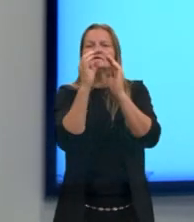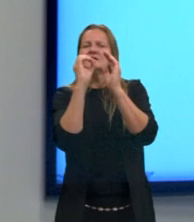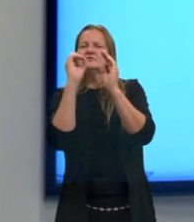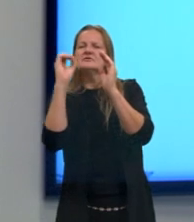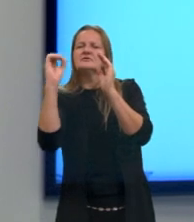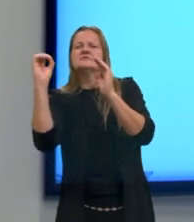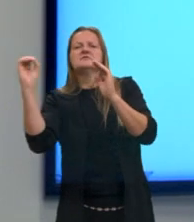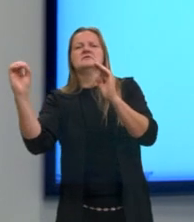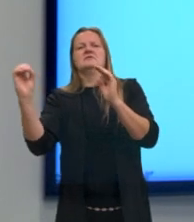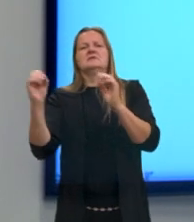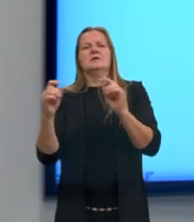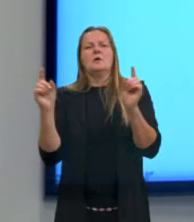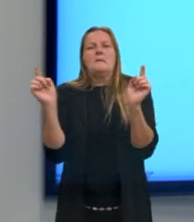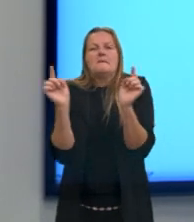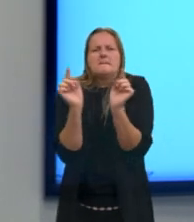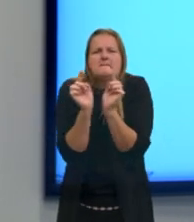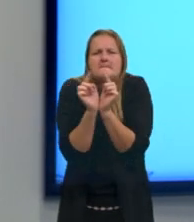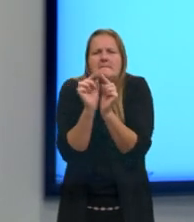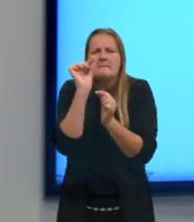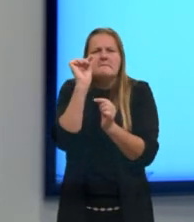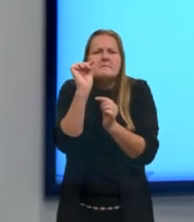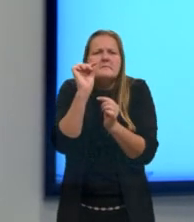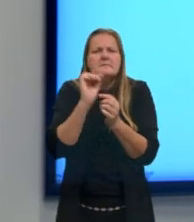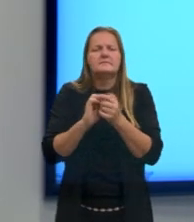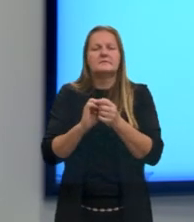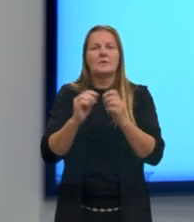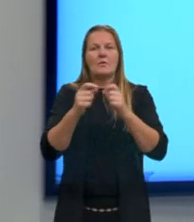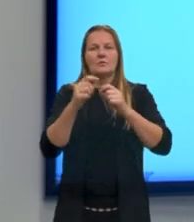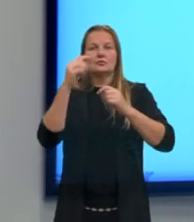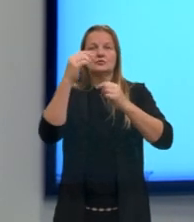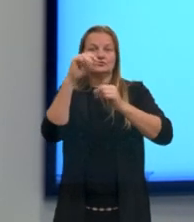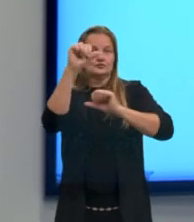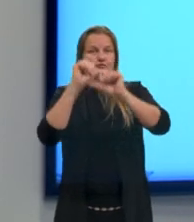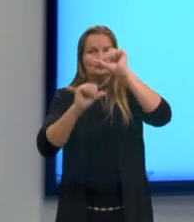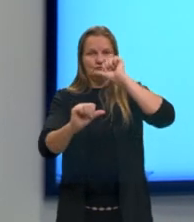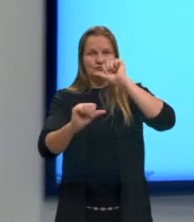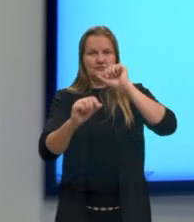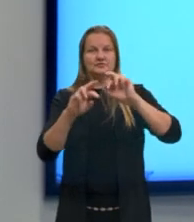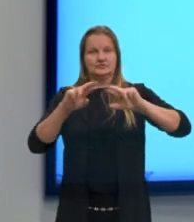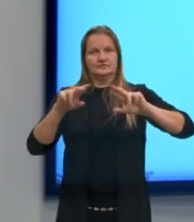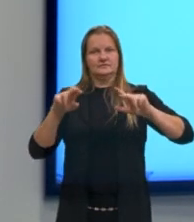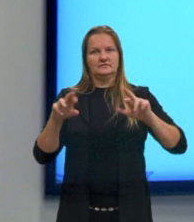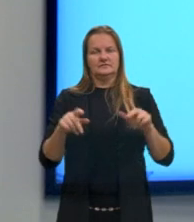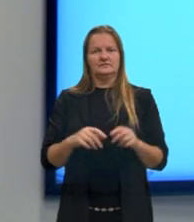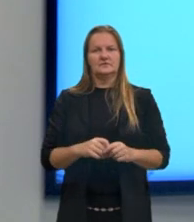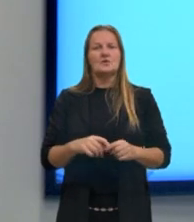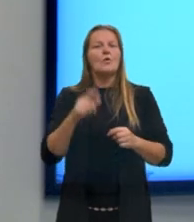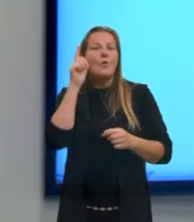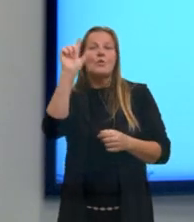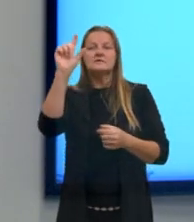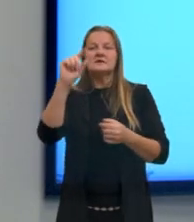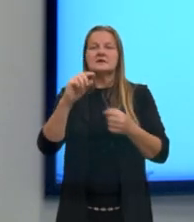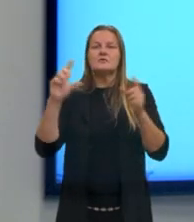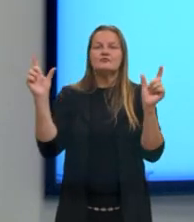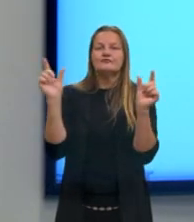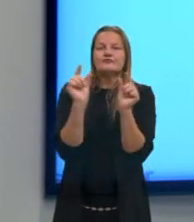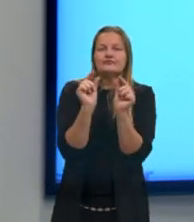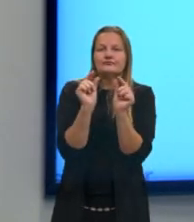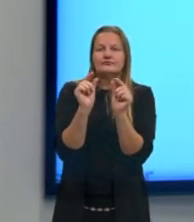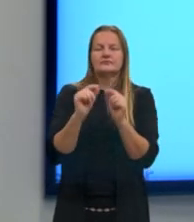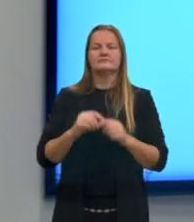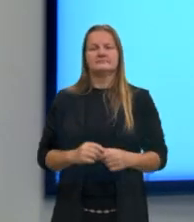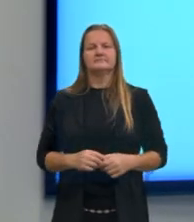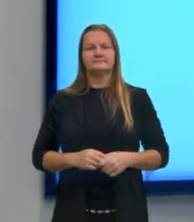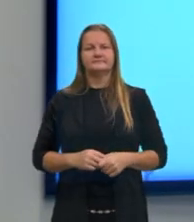0,00000 então é um número muito pequeno e o número muito grande e a gente consegue escrever eles então de forma mais